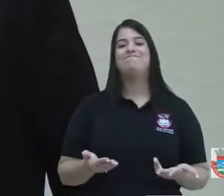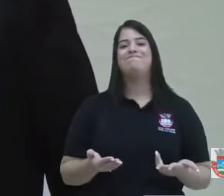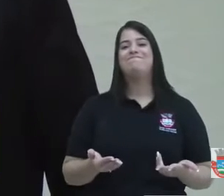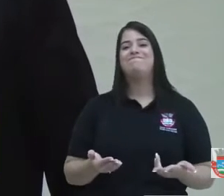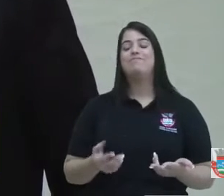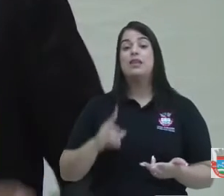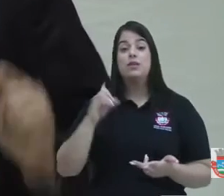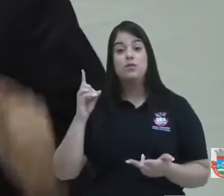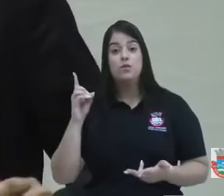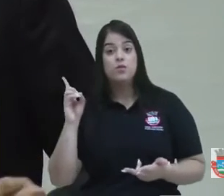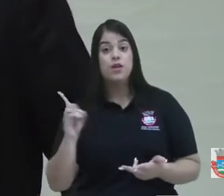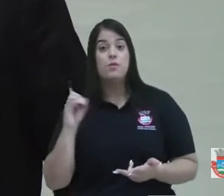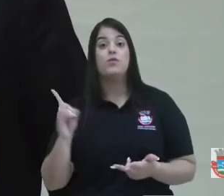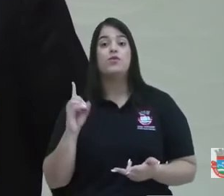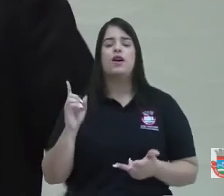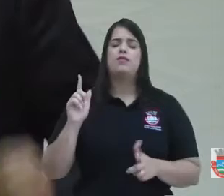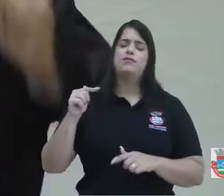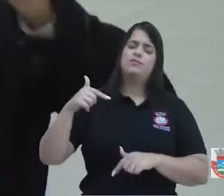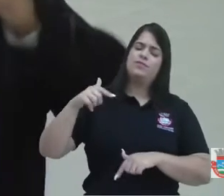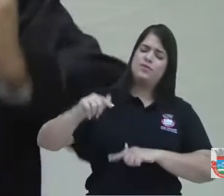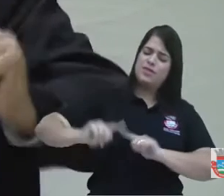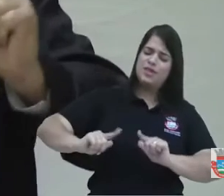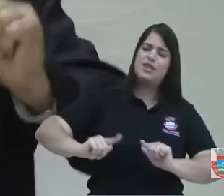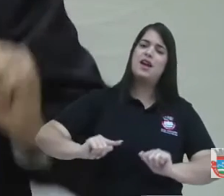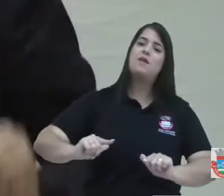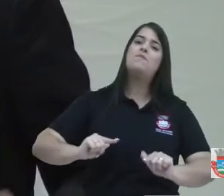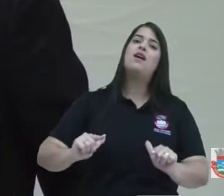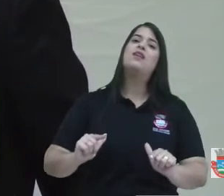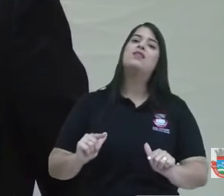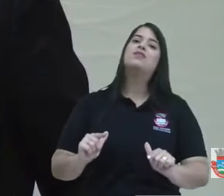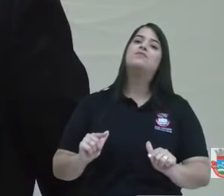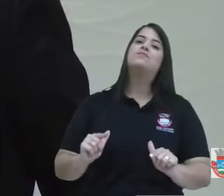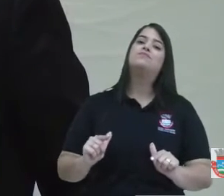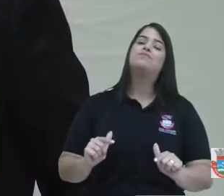desse deputado que tanto trabalha, que nem tirou o